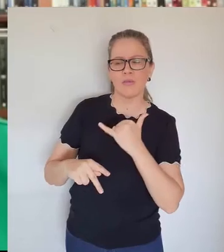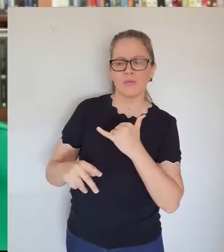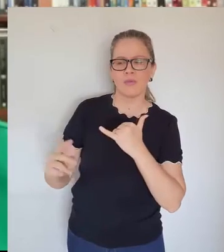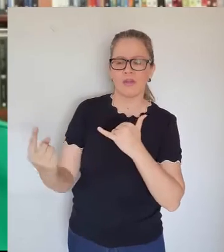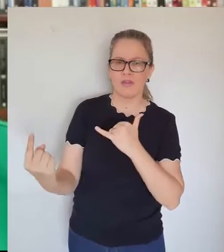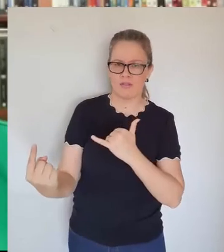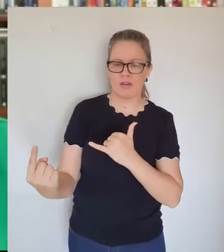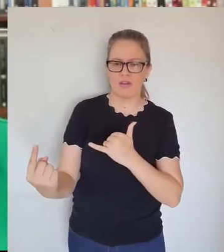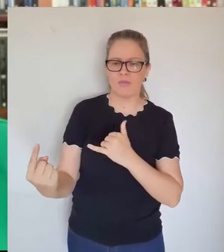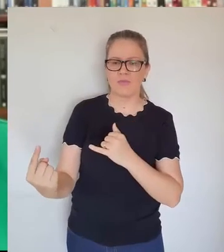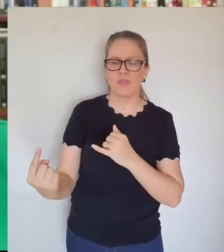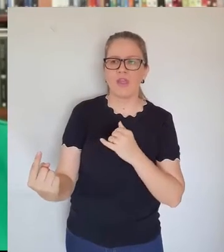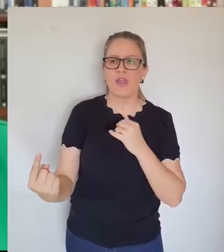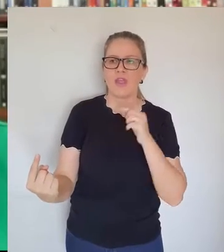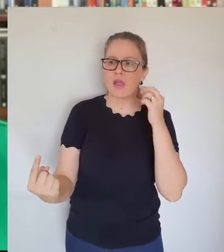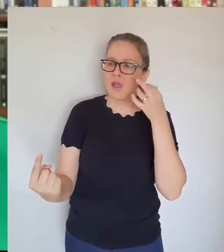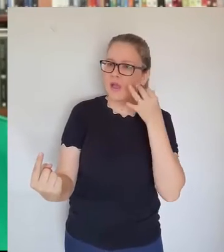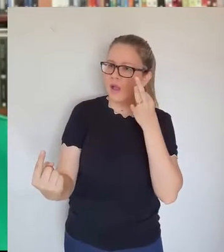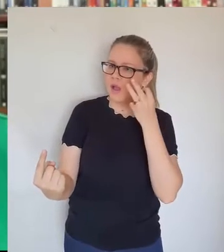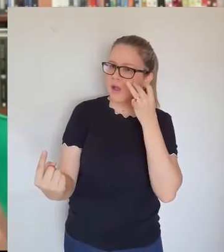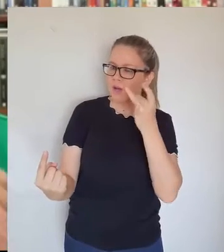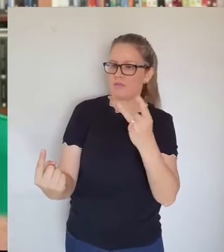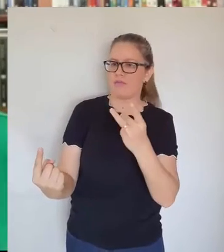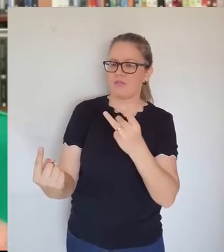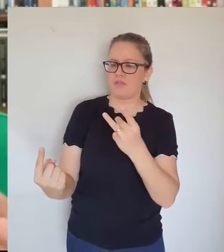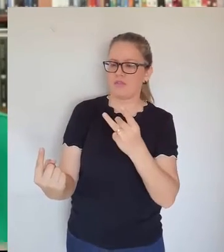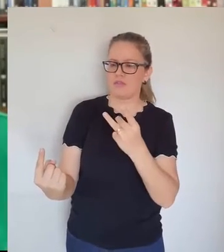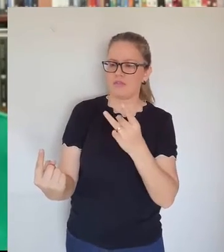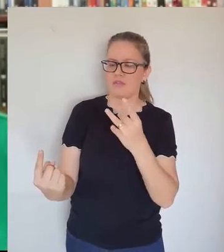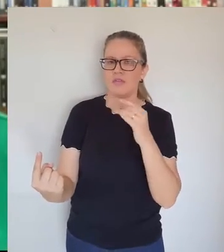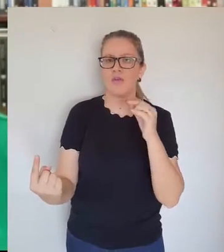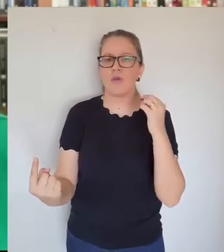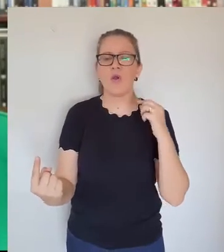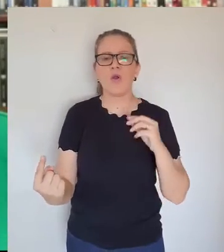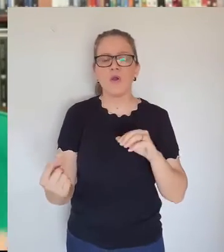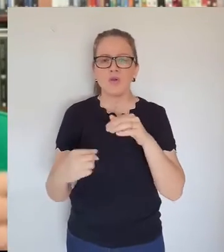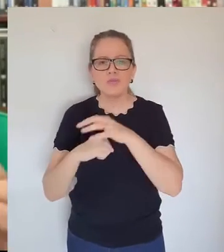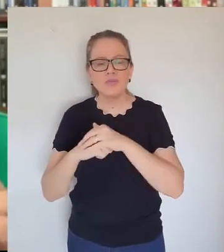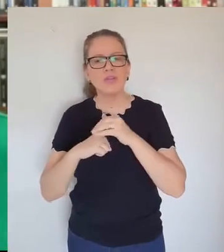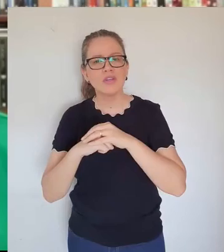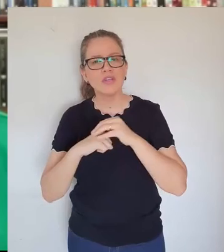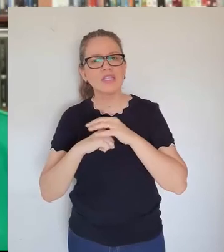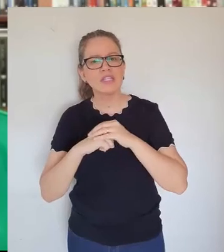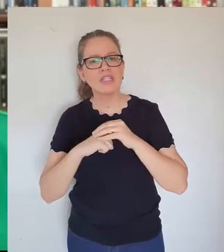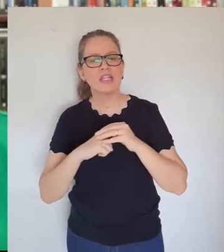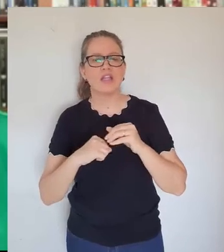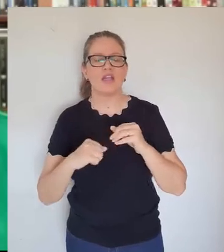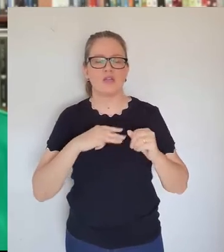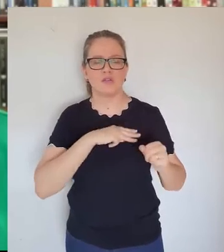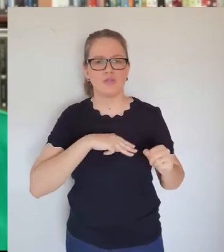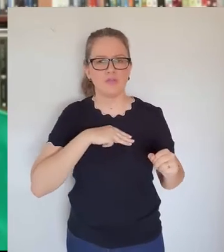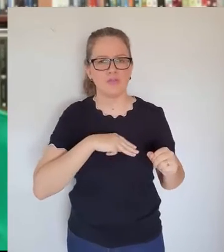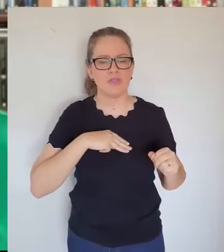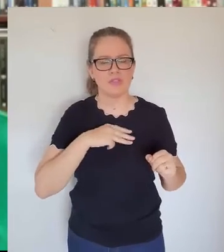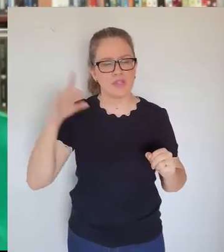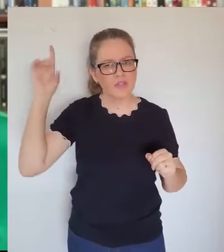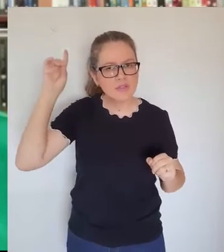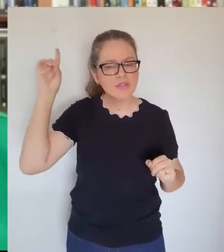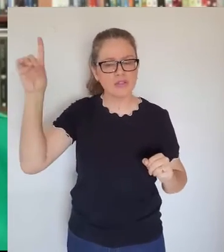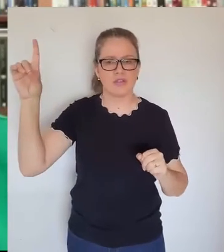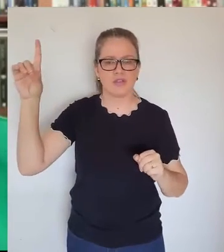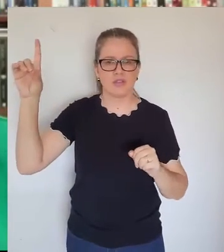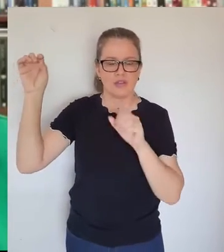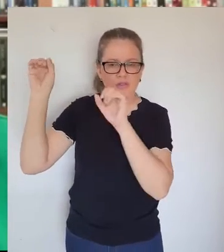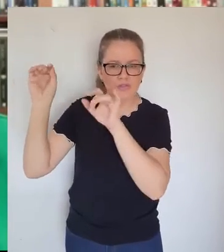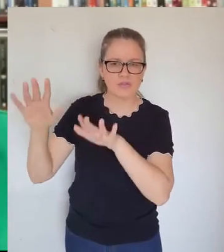chamando a atenção dele, dizendo que ele devia prestar mais atenção e cuidar mais do ministério